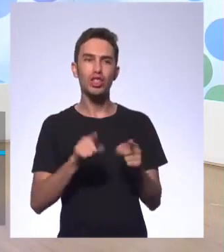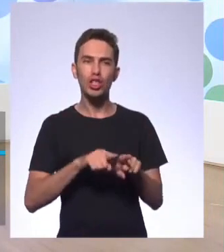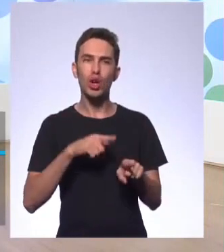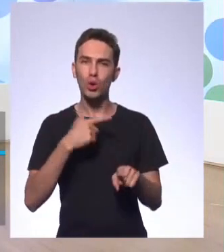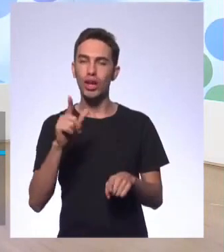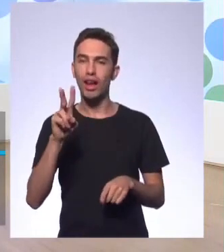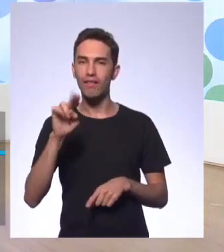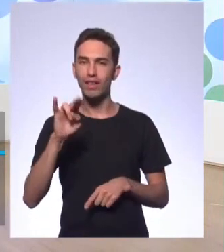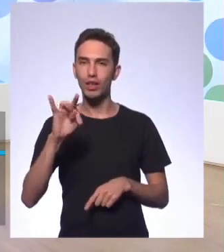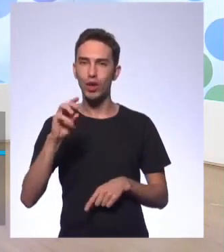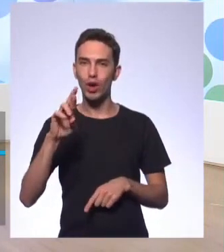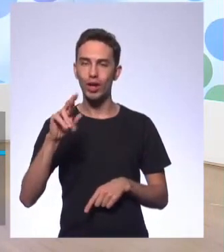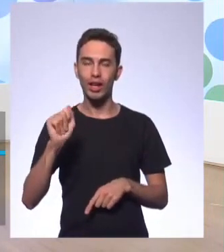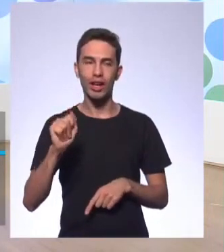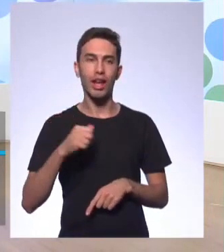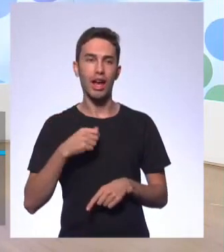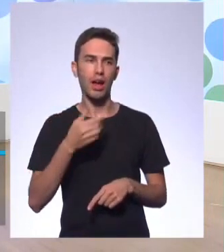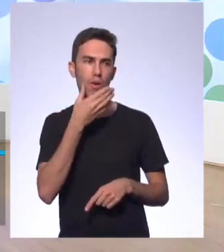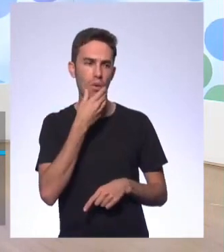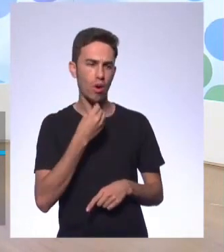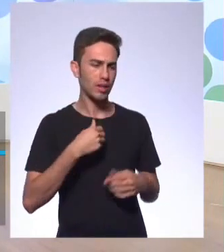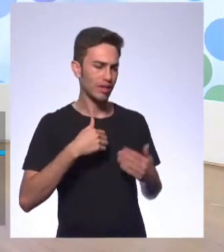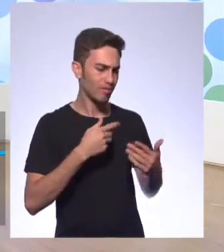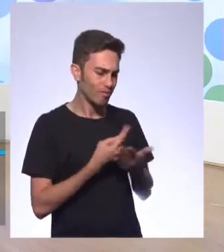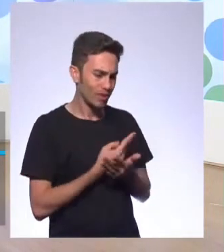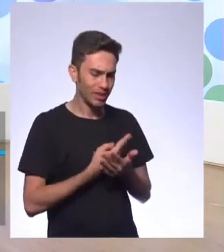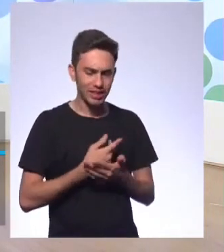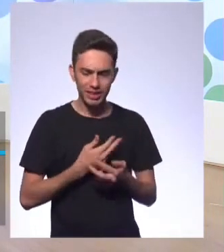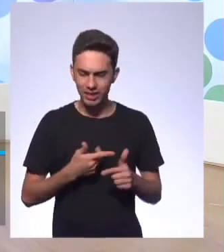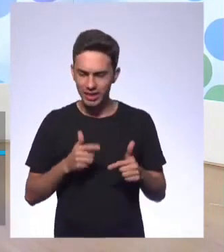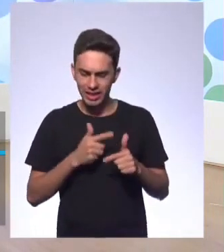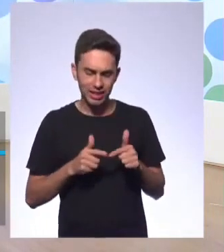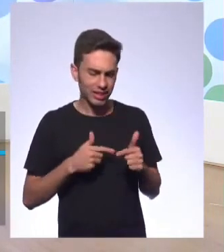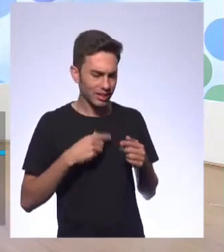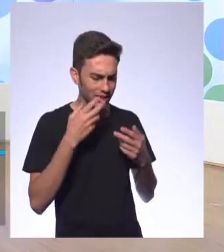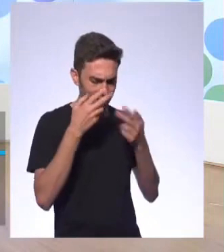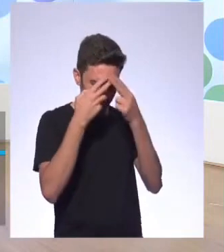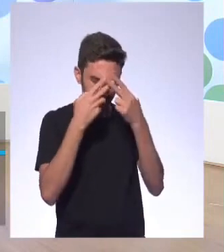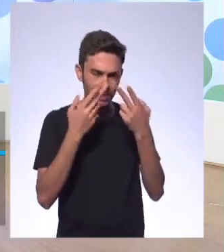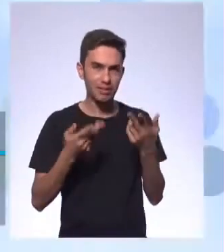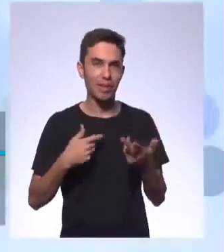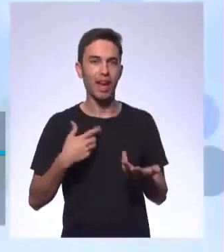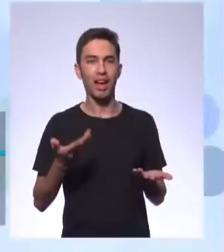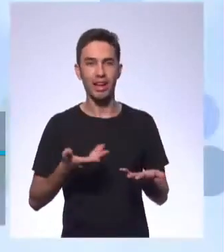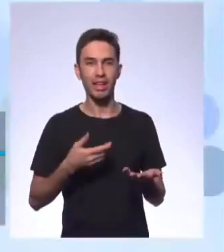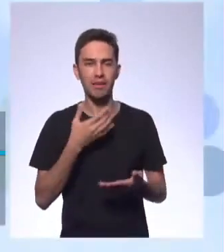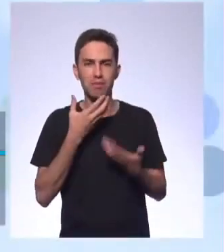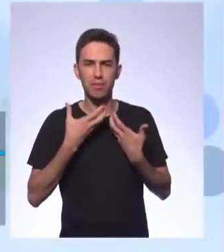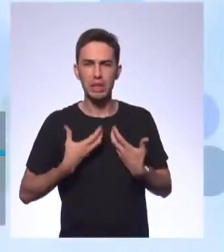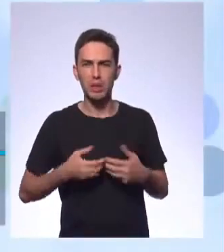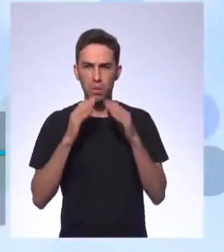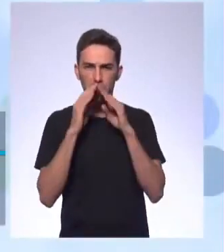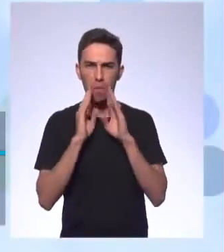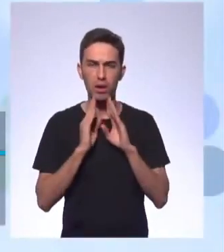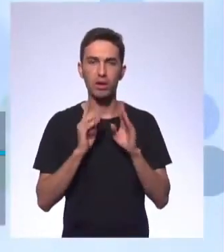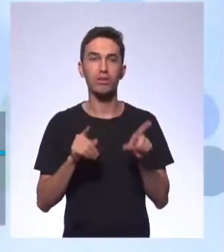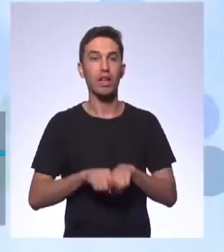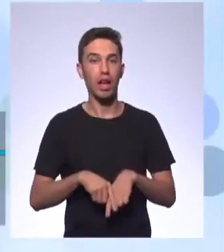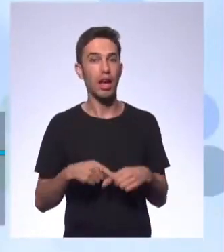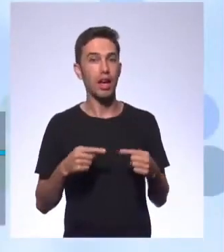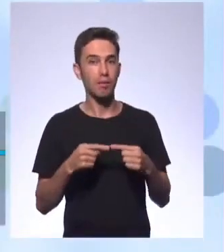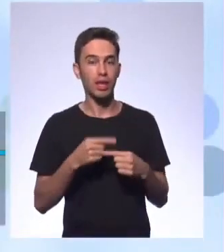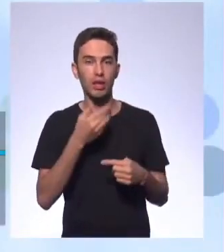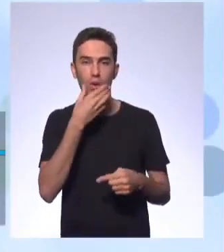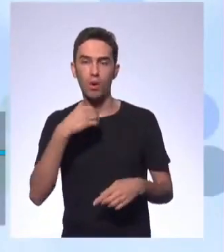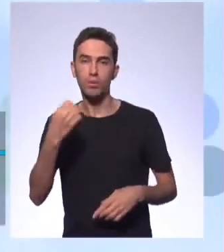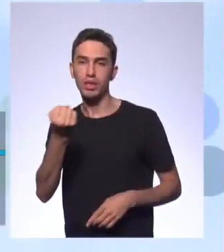uma, a Vitória. Um homem com cicatrizes, triste e melancólico, a aluna Isso é Vitória. verdade. Com relação a ele ter se matado, foi uma